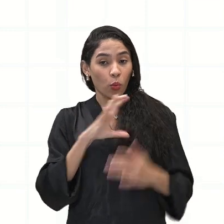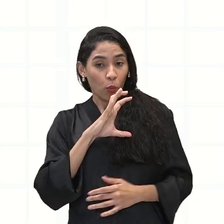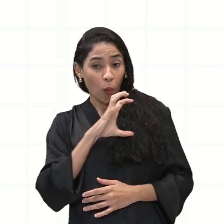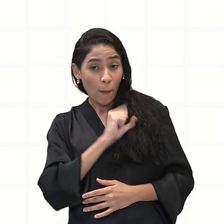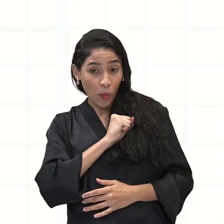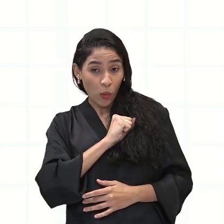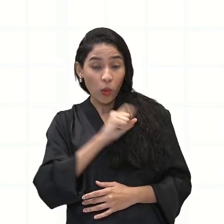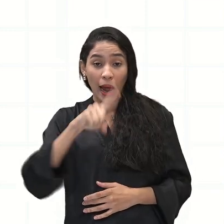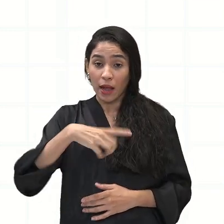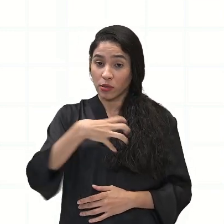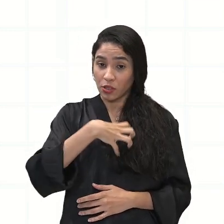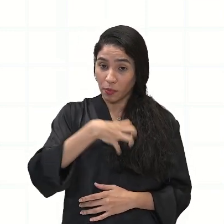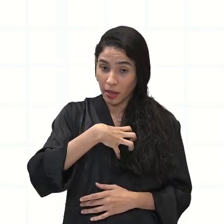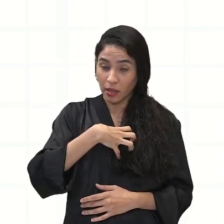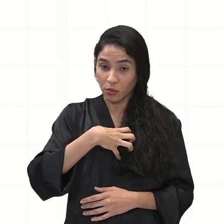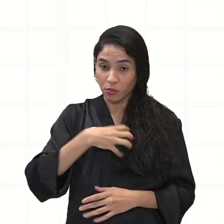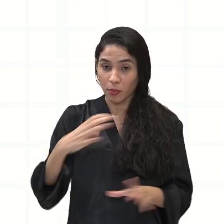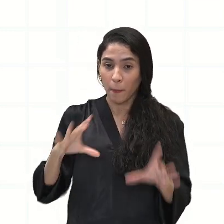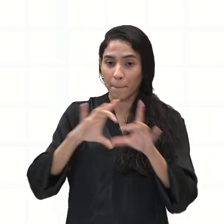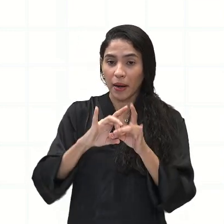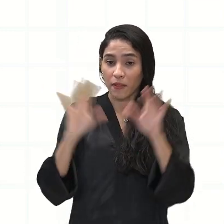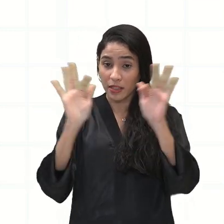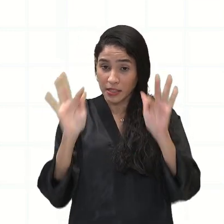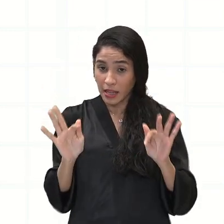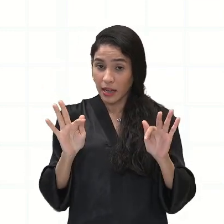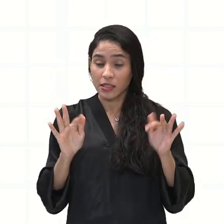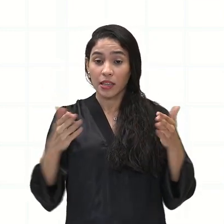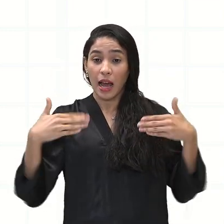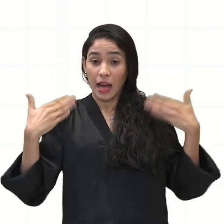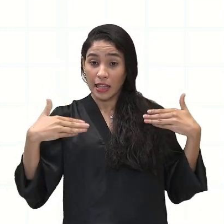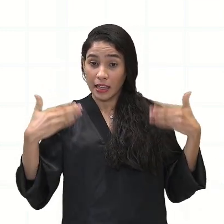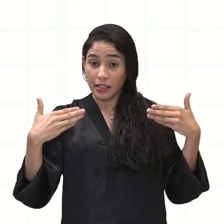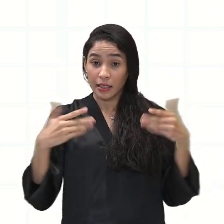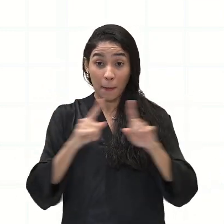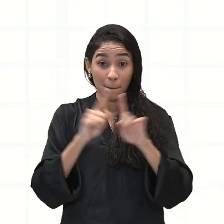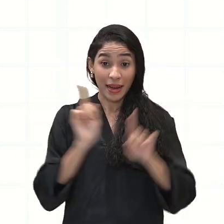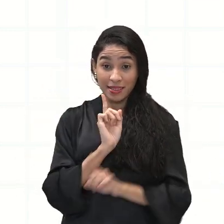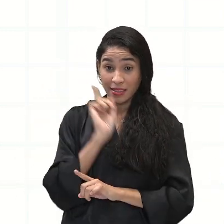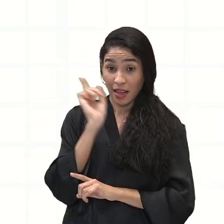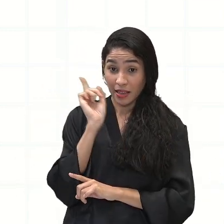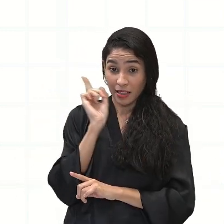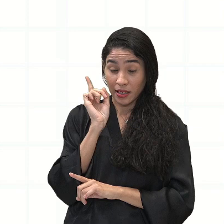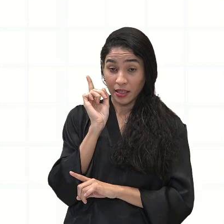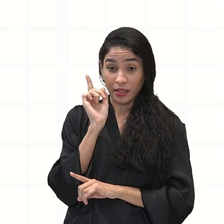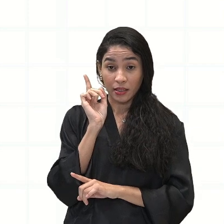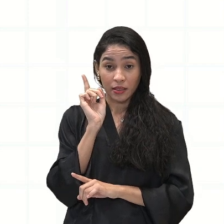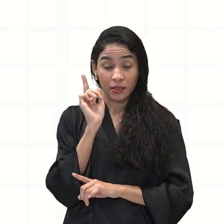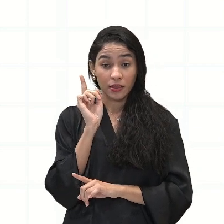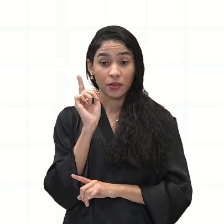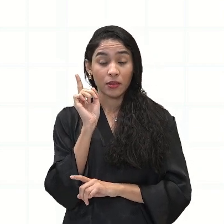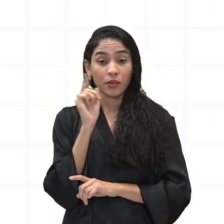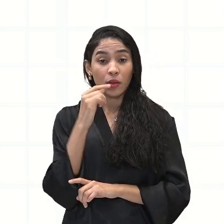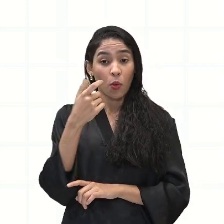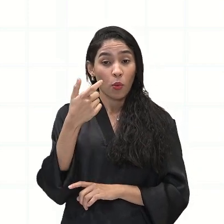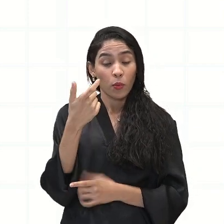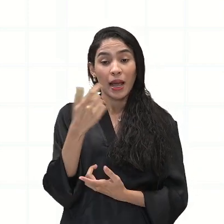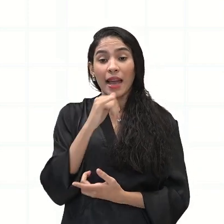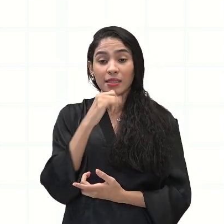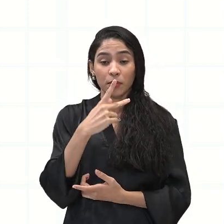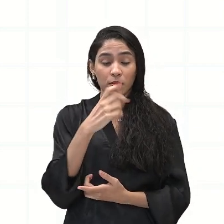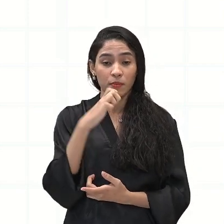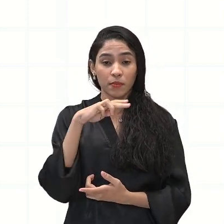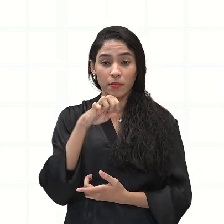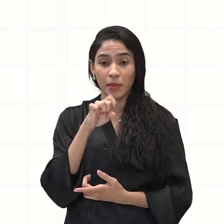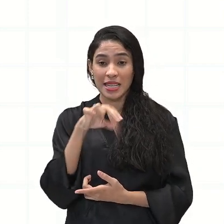traz alegria, felicidade. Só que nesse contexto, o pensamento está sendo colocado,